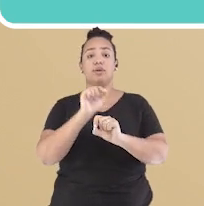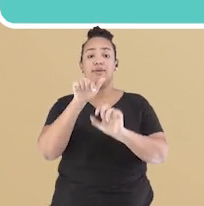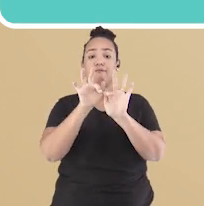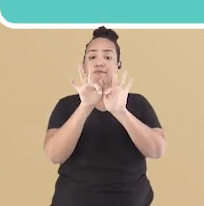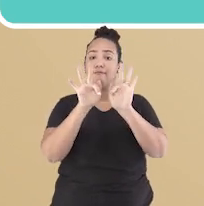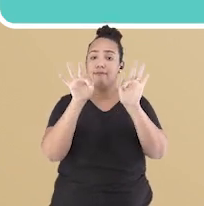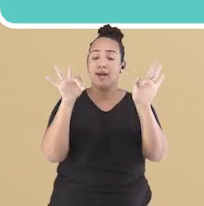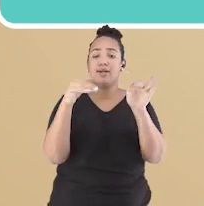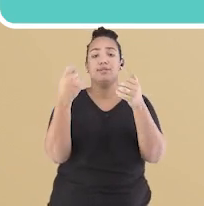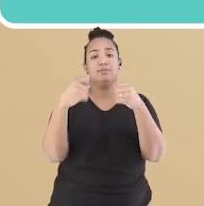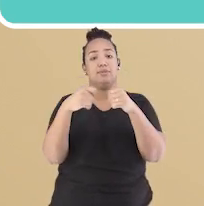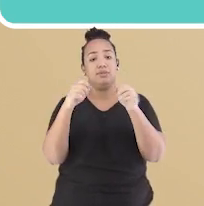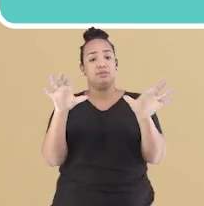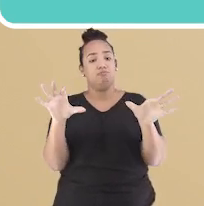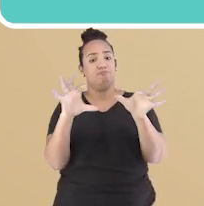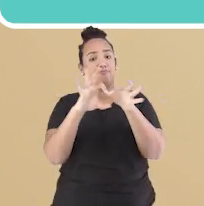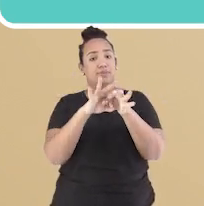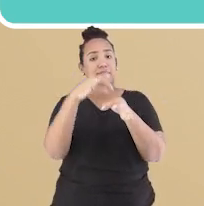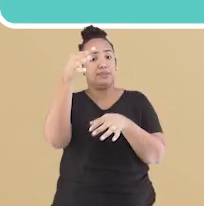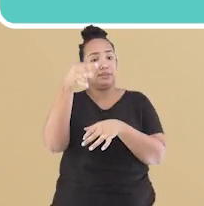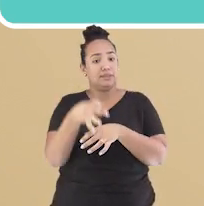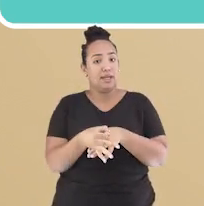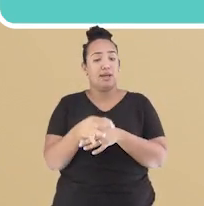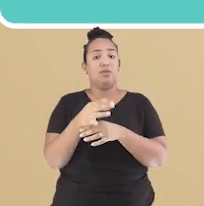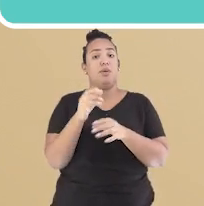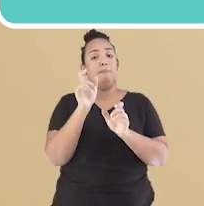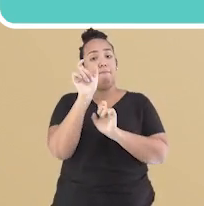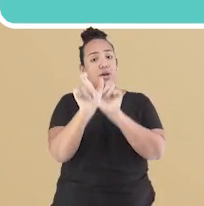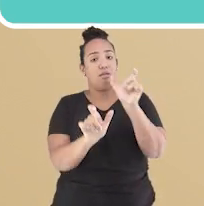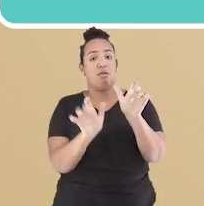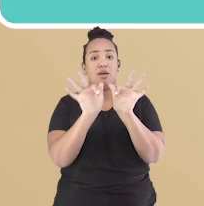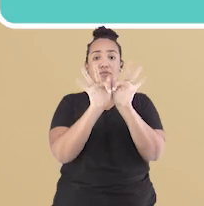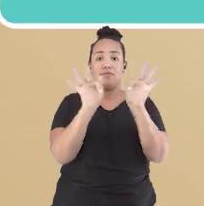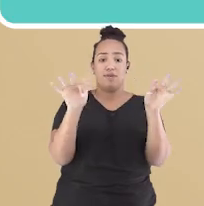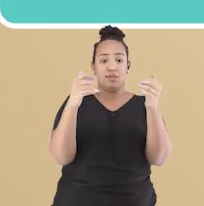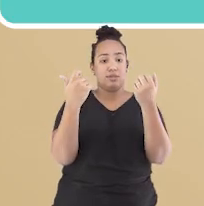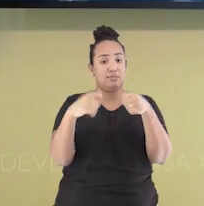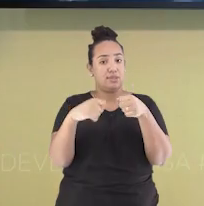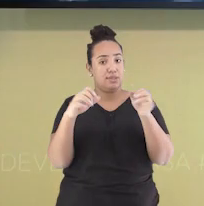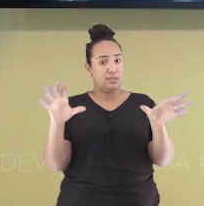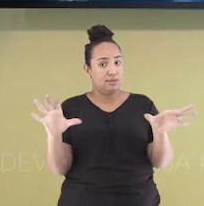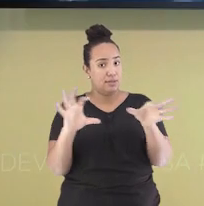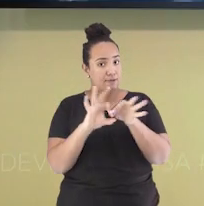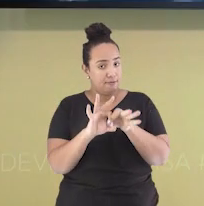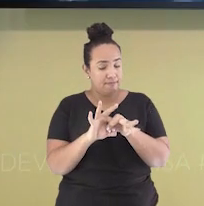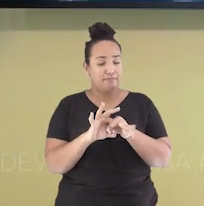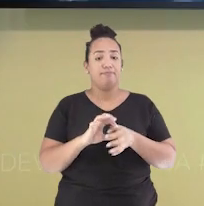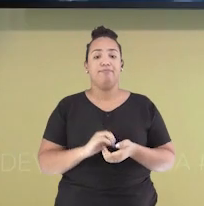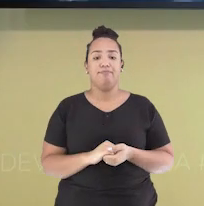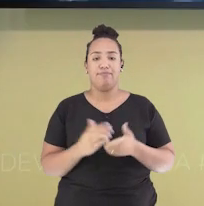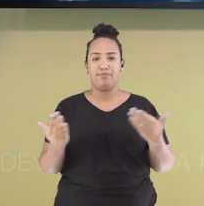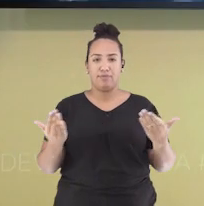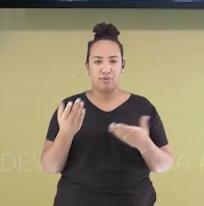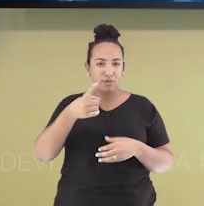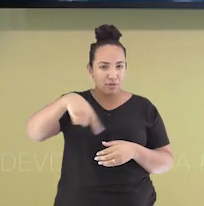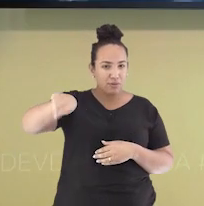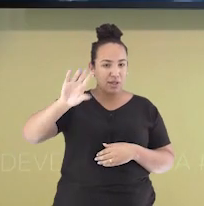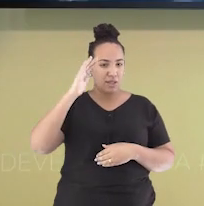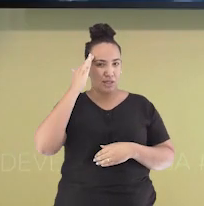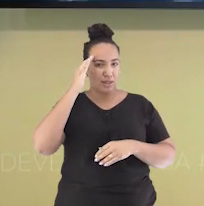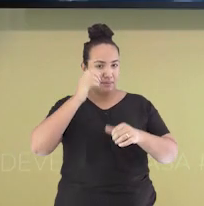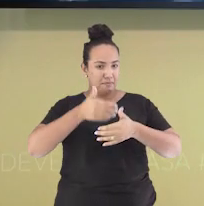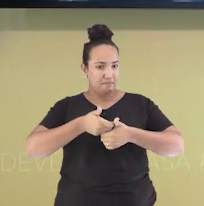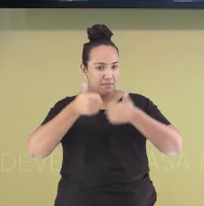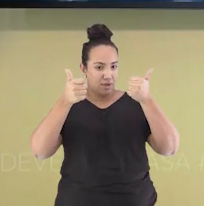coesivos que trazem uma ligação entre as palavras e frases que constituem o texto. Vamos entender melhor esses conceitos através